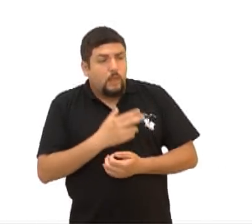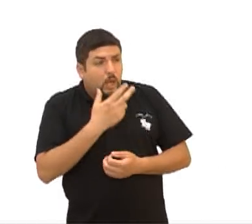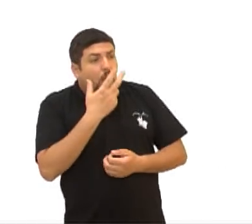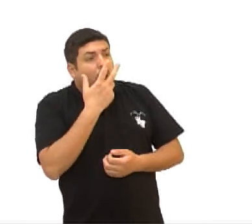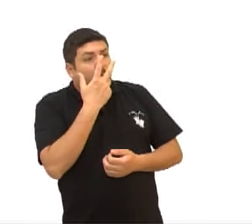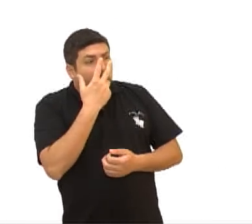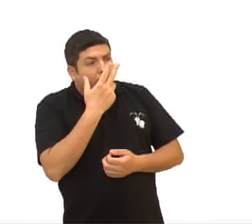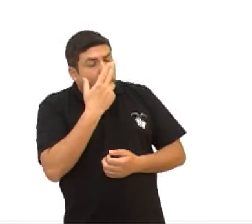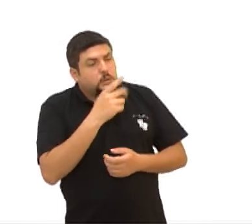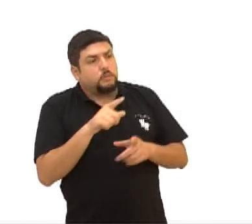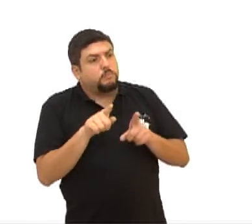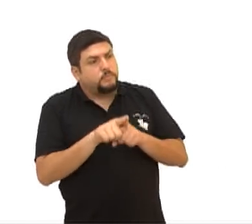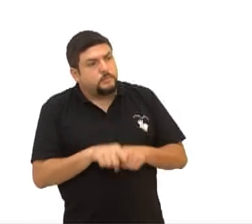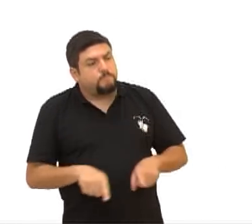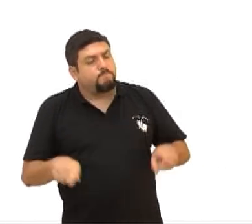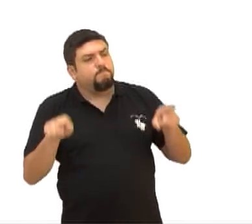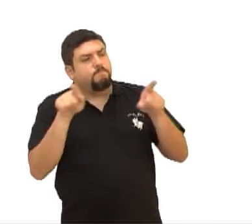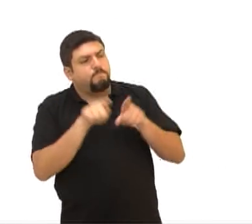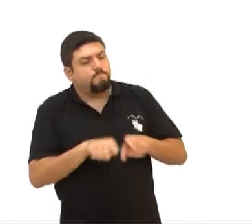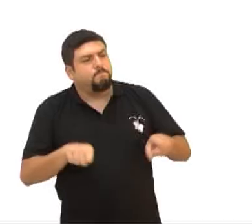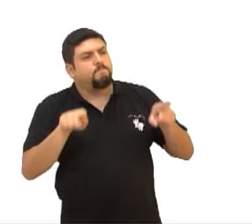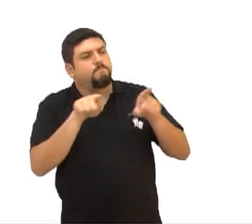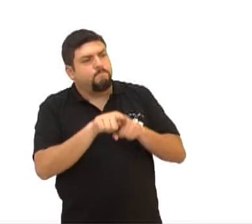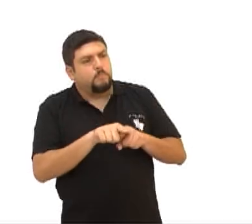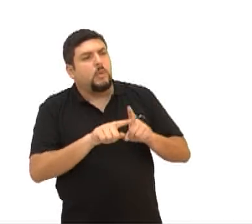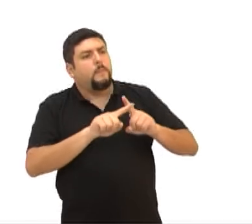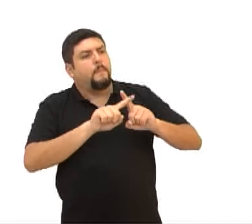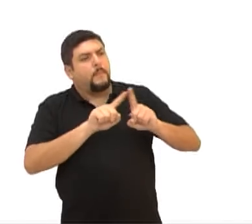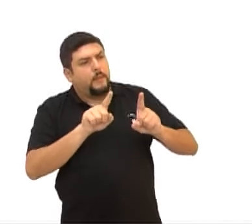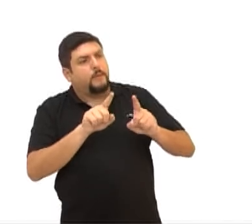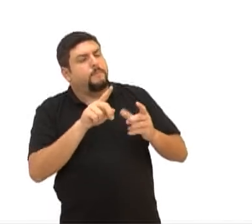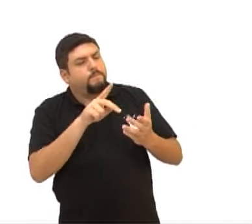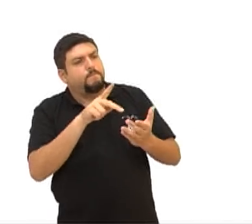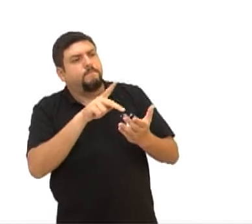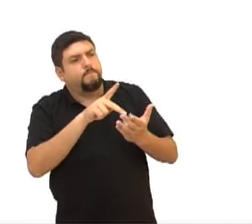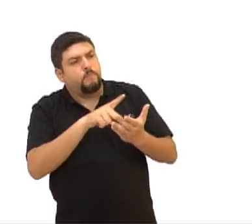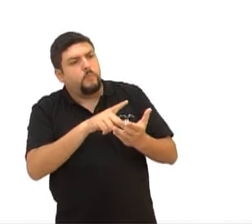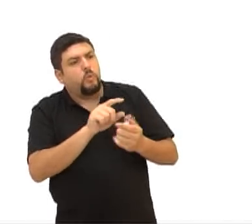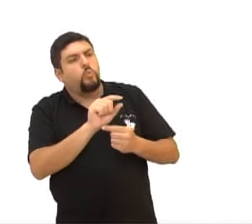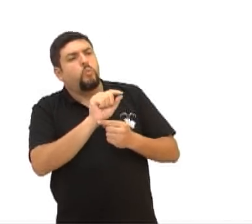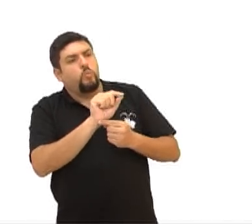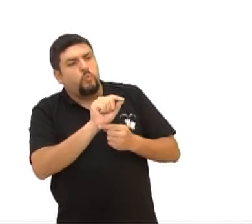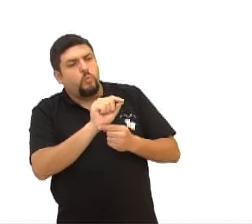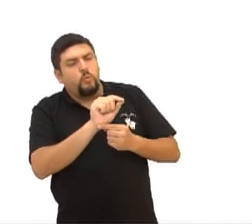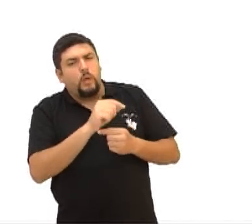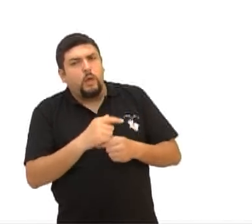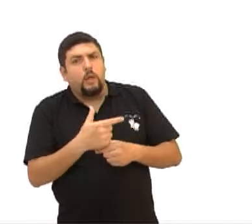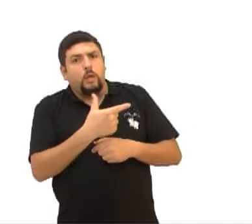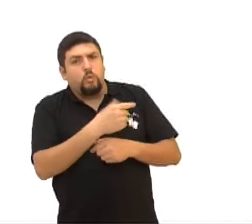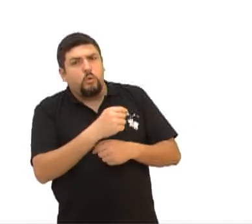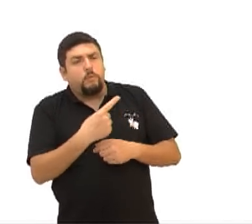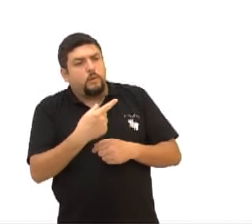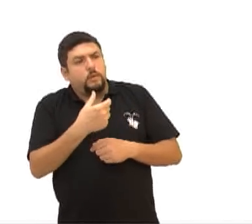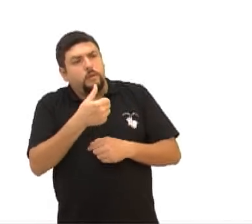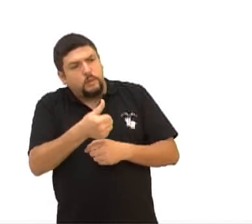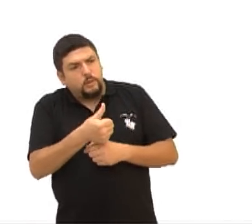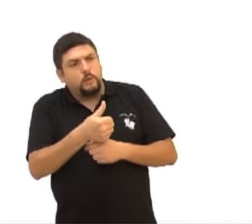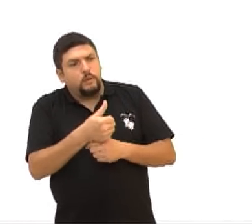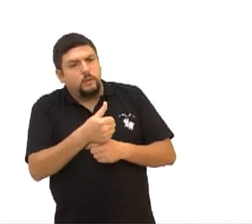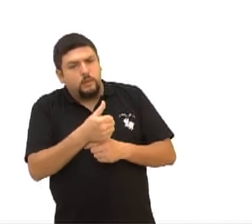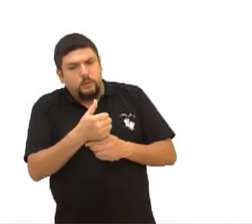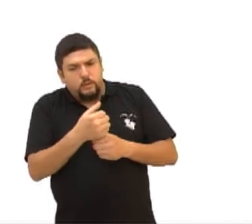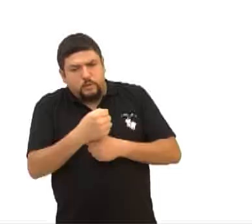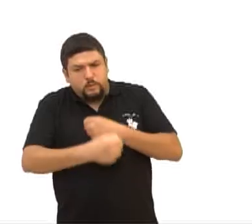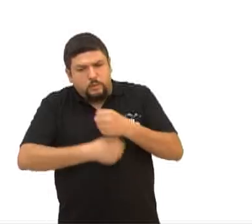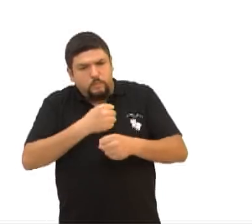até repetido, mas tivemos um agravante na virada de 2016 para